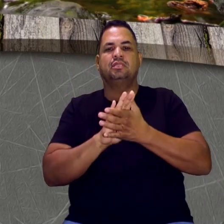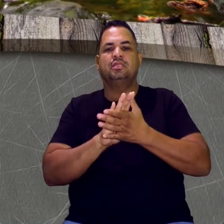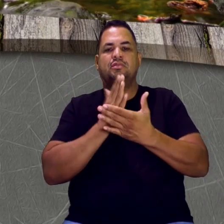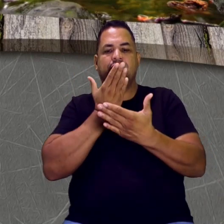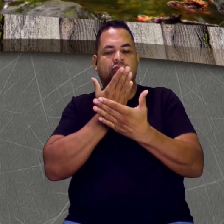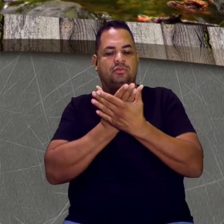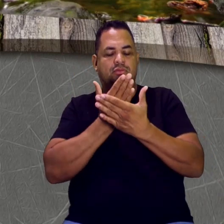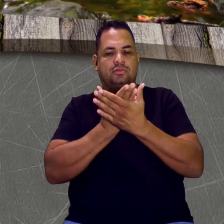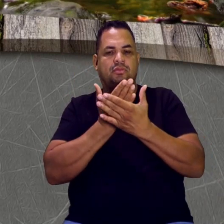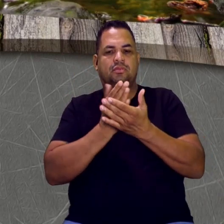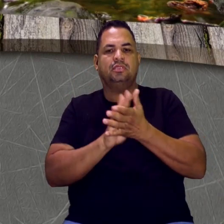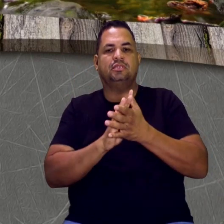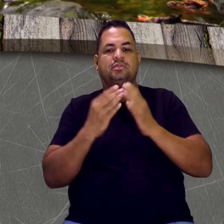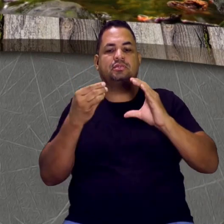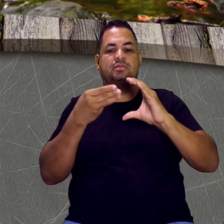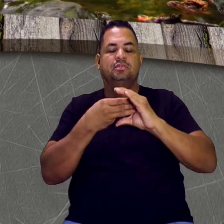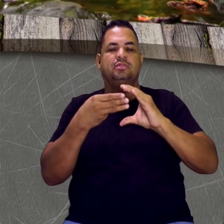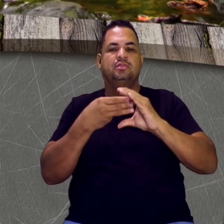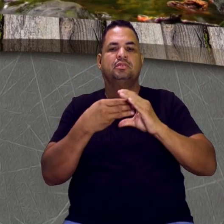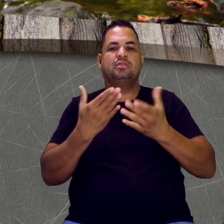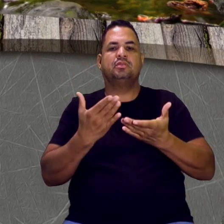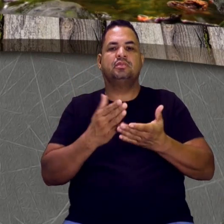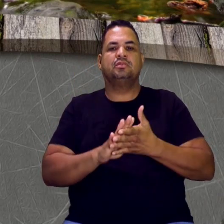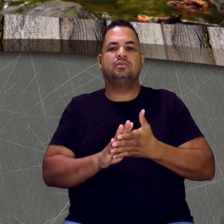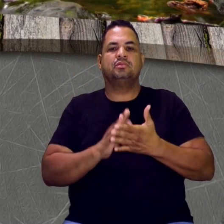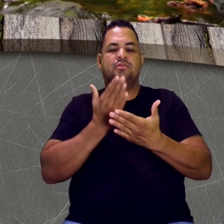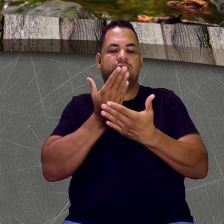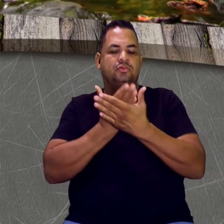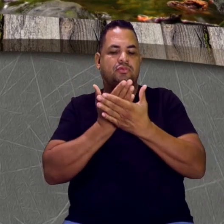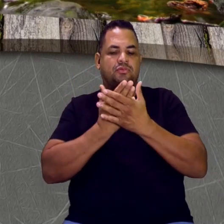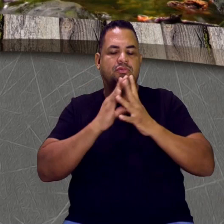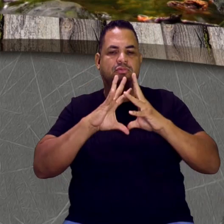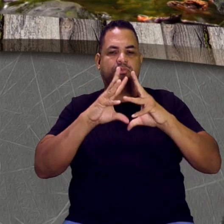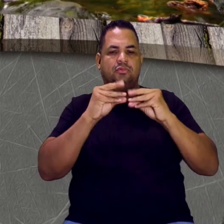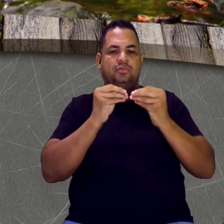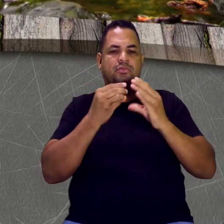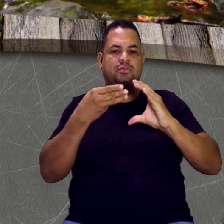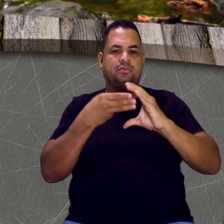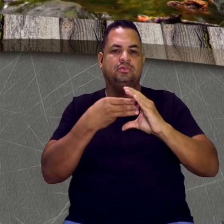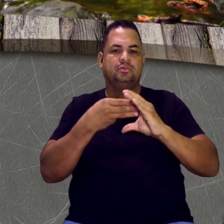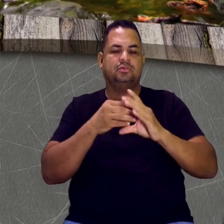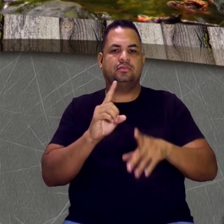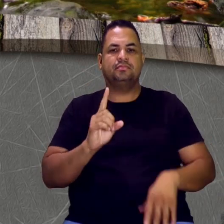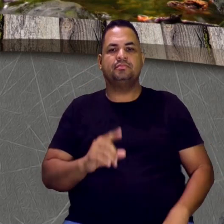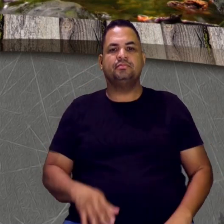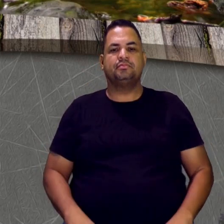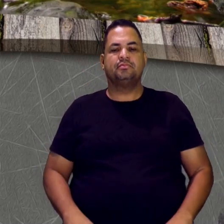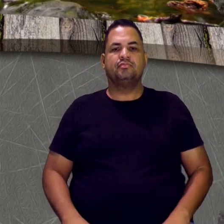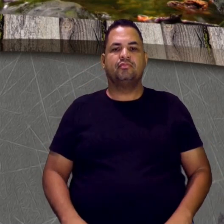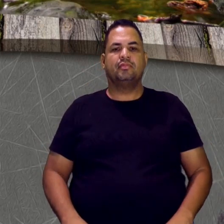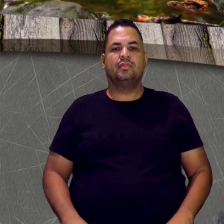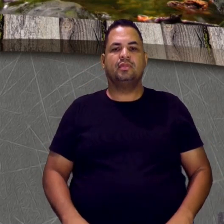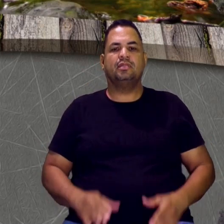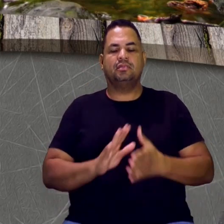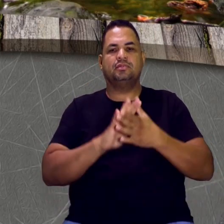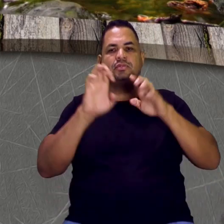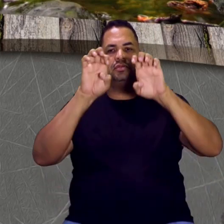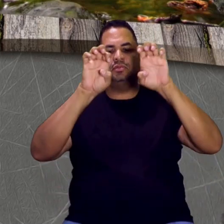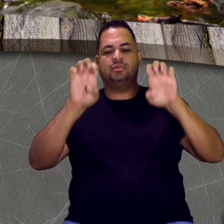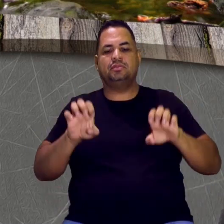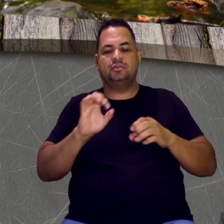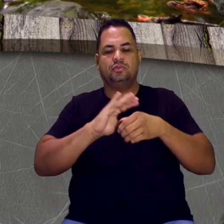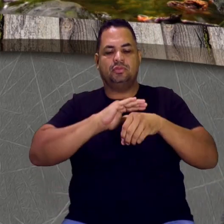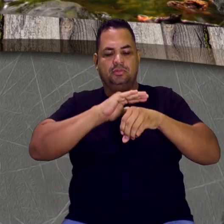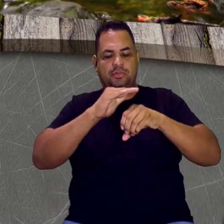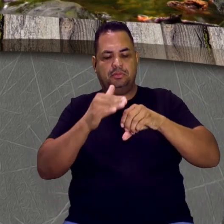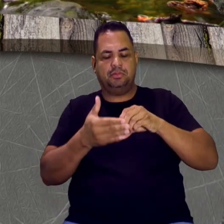várias coisas para estudar, né? O que é a citologia? É o estudo das células. Não é só isso, né? Estruturas de membrana,